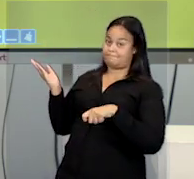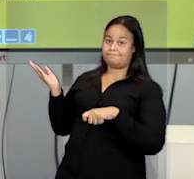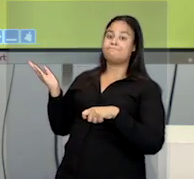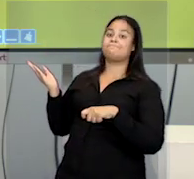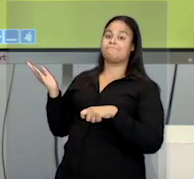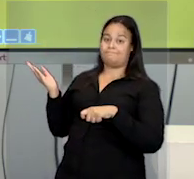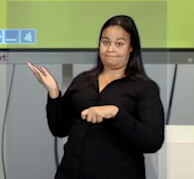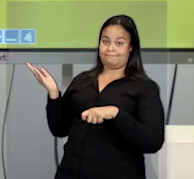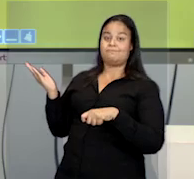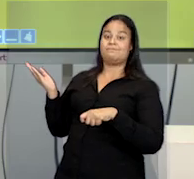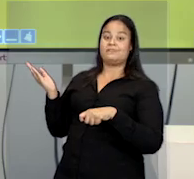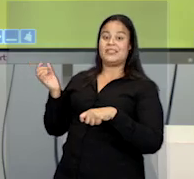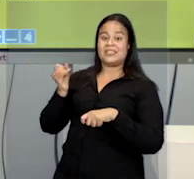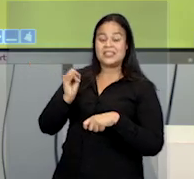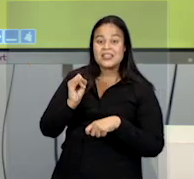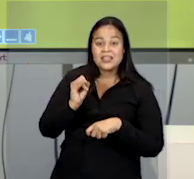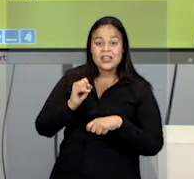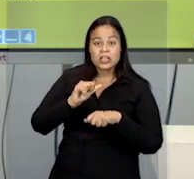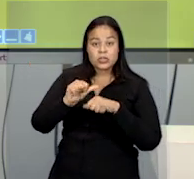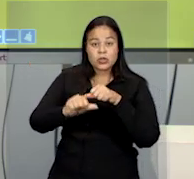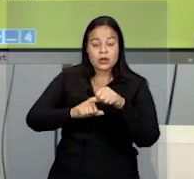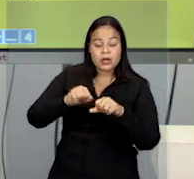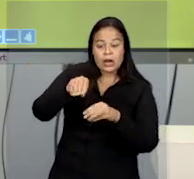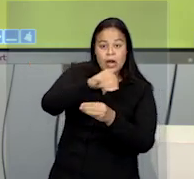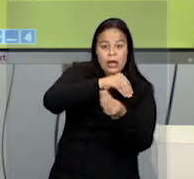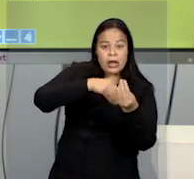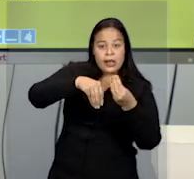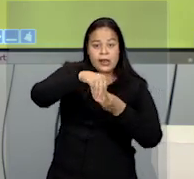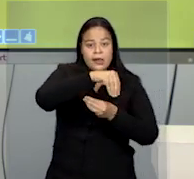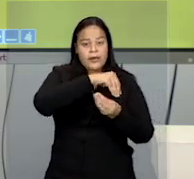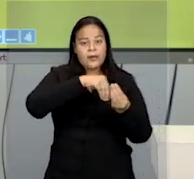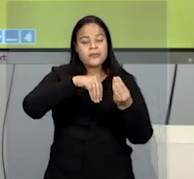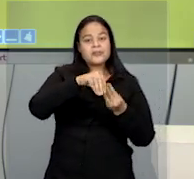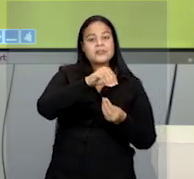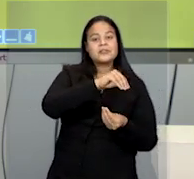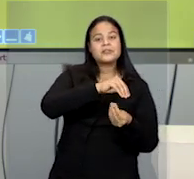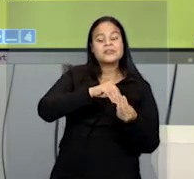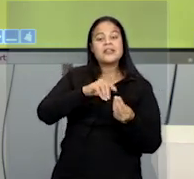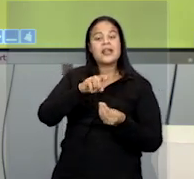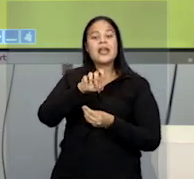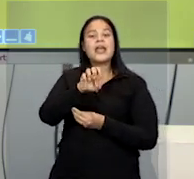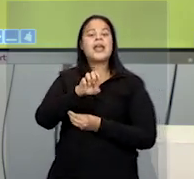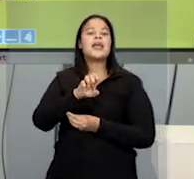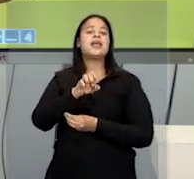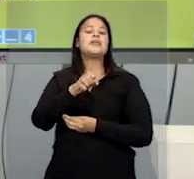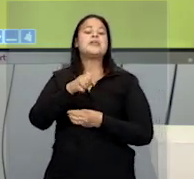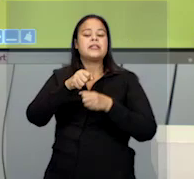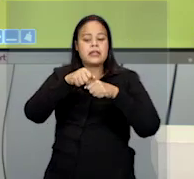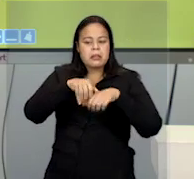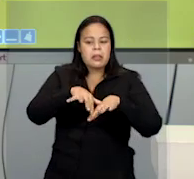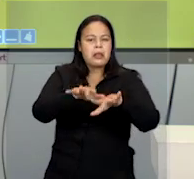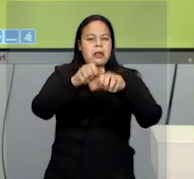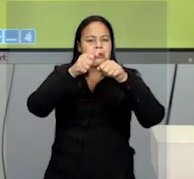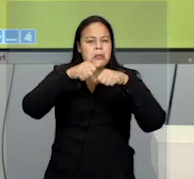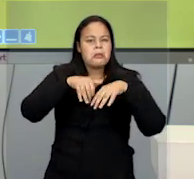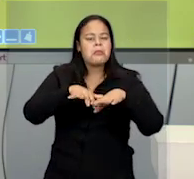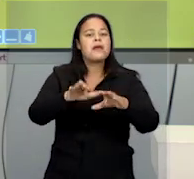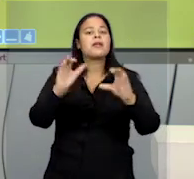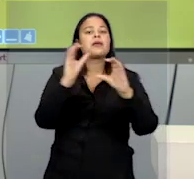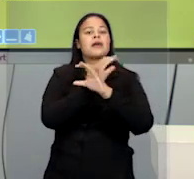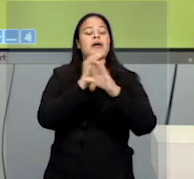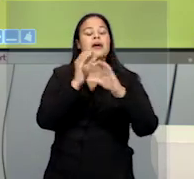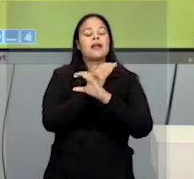Já que eu estou invertendo a reação, se nesse sentido ela é exotérmica e libera calor, no sentido contrário, ela